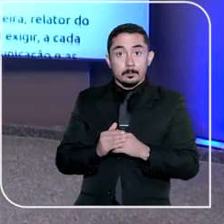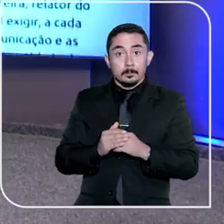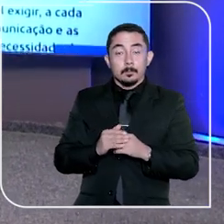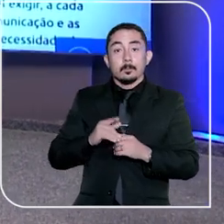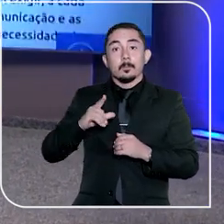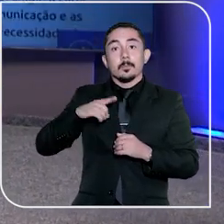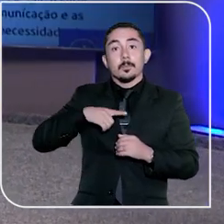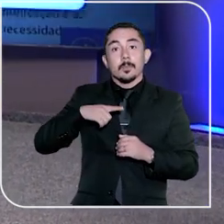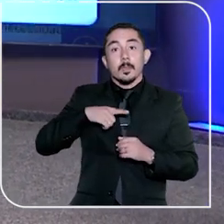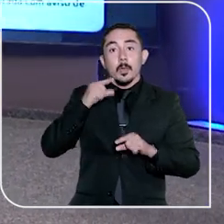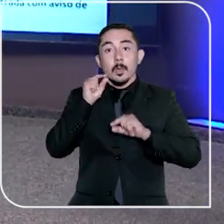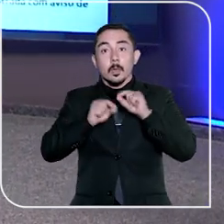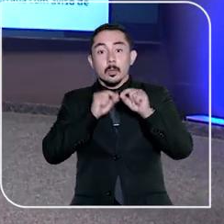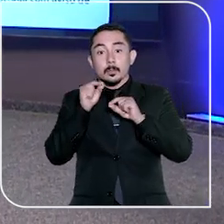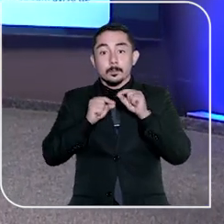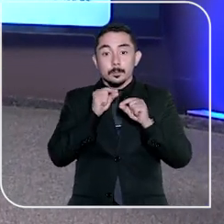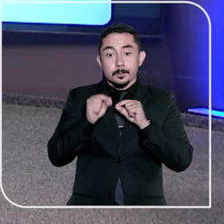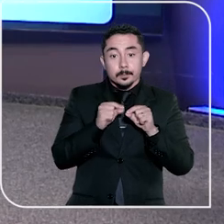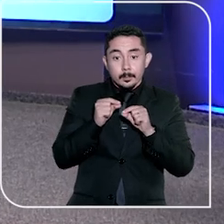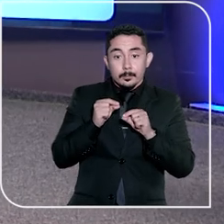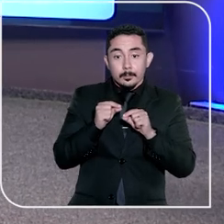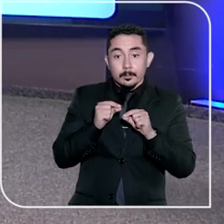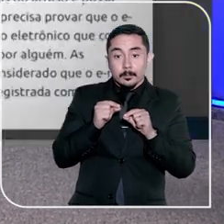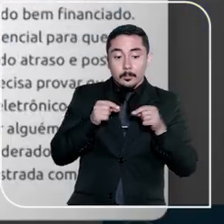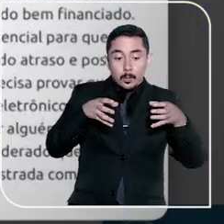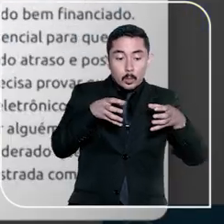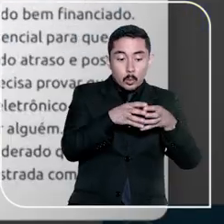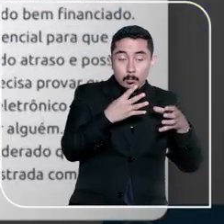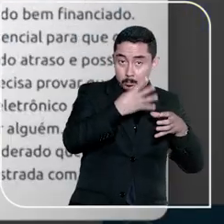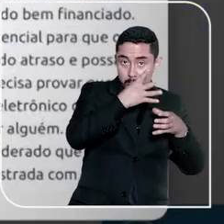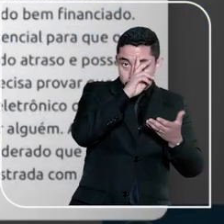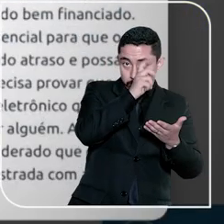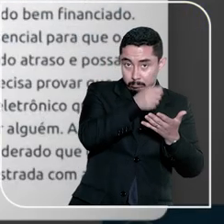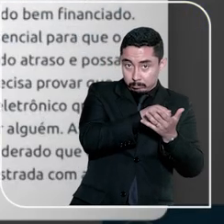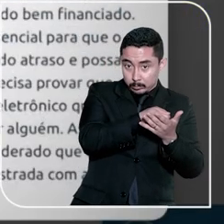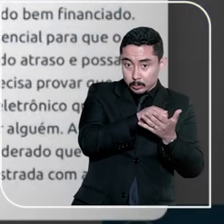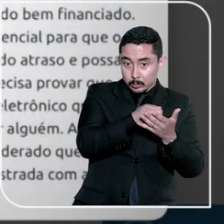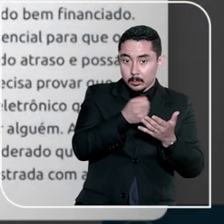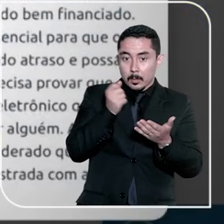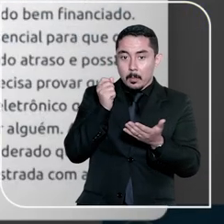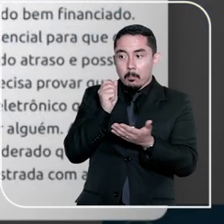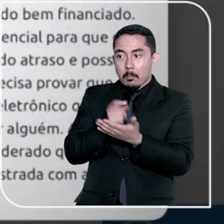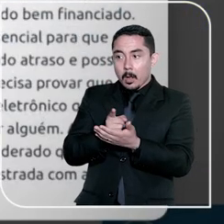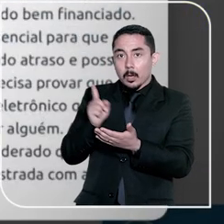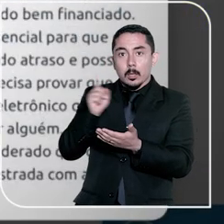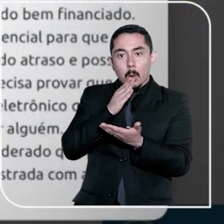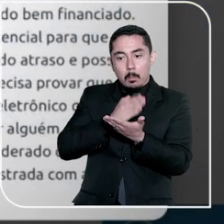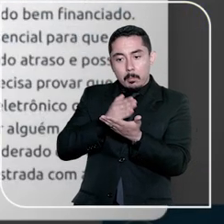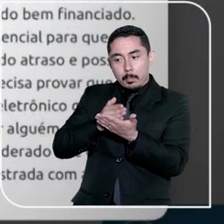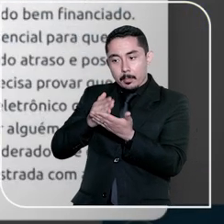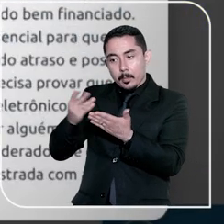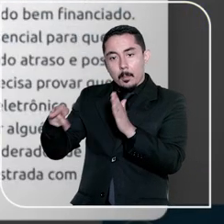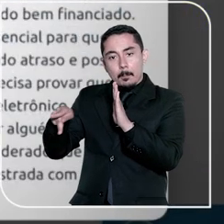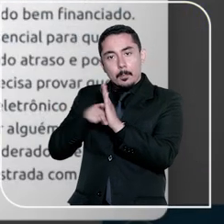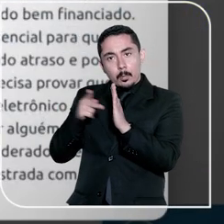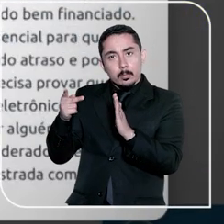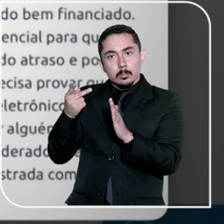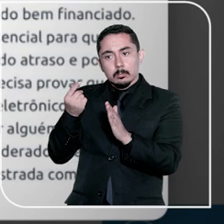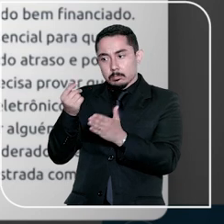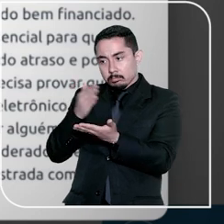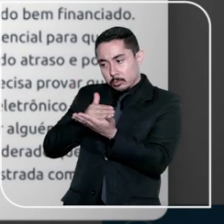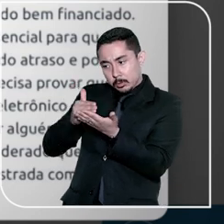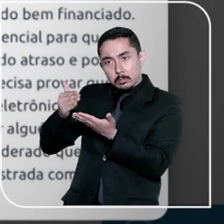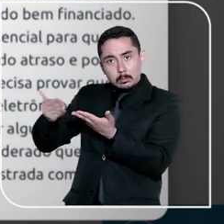página aqui a gente pode ler que a quarta turma decidiu que no caso de não pagamento das parcelas de um